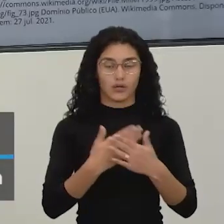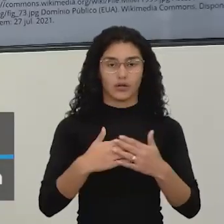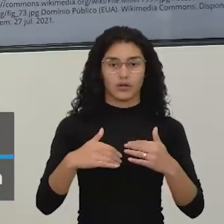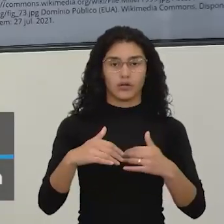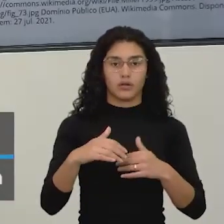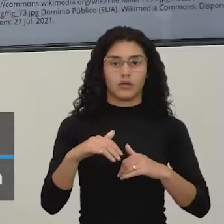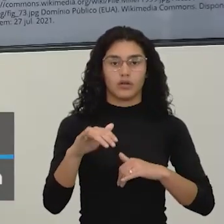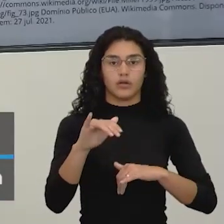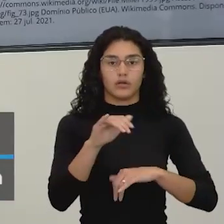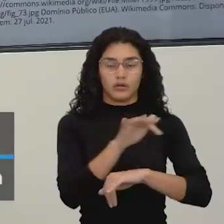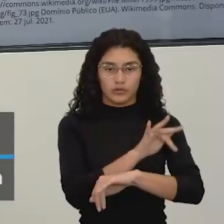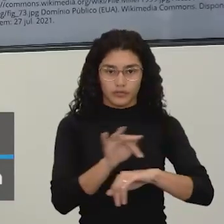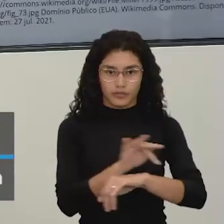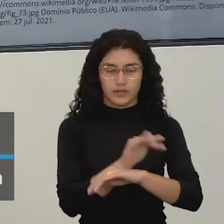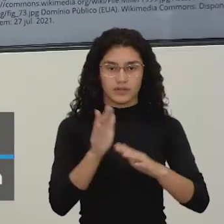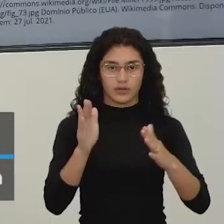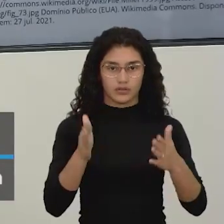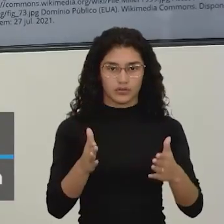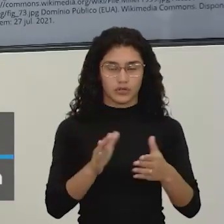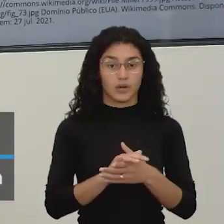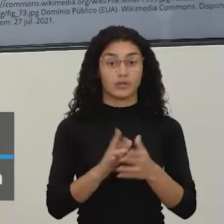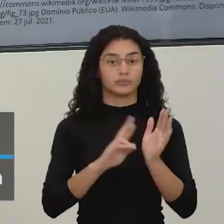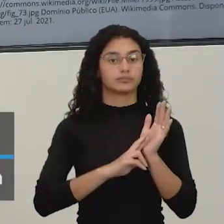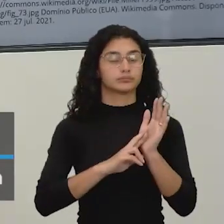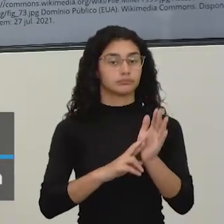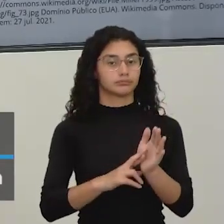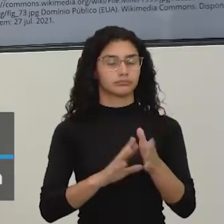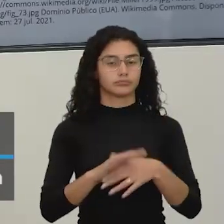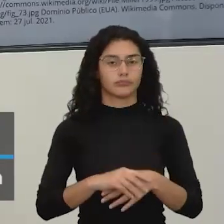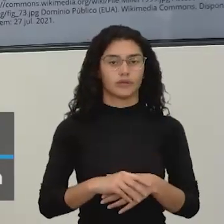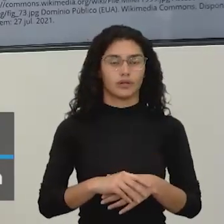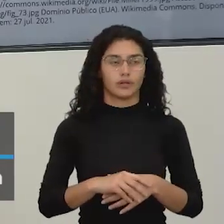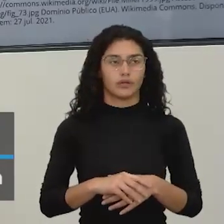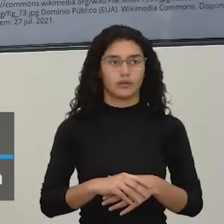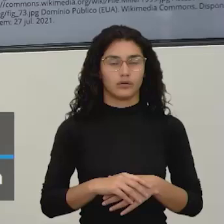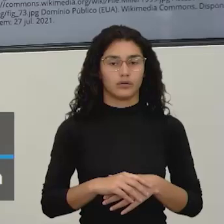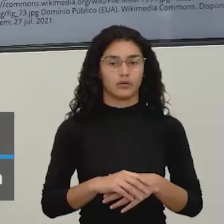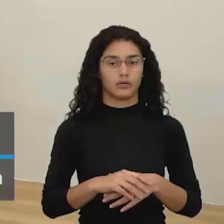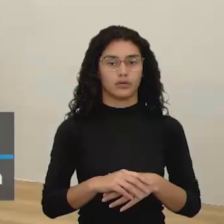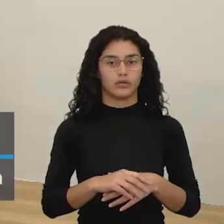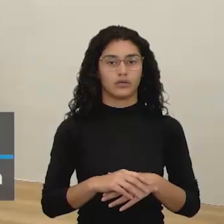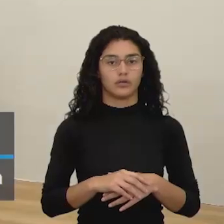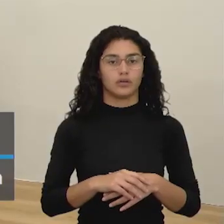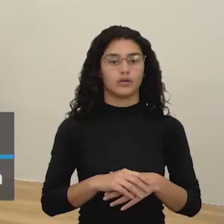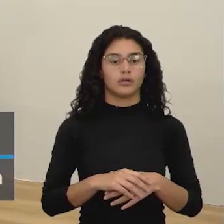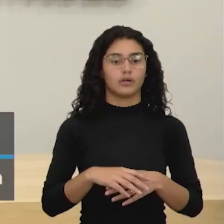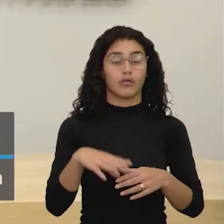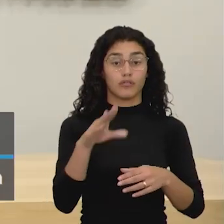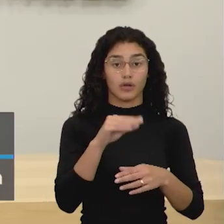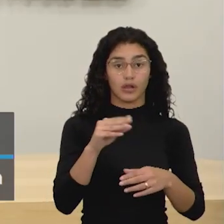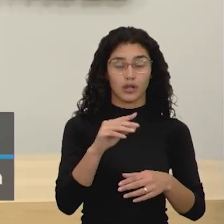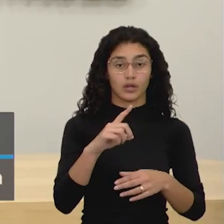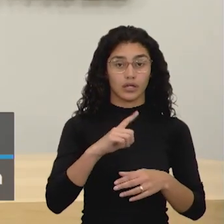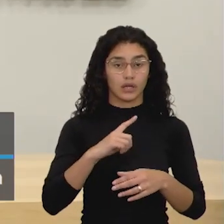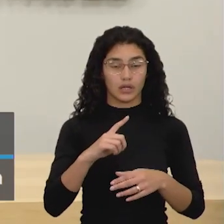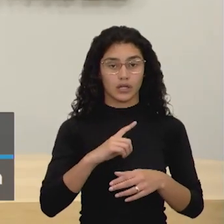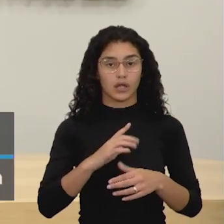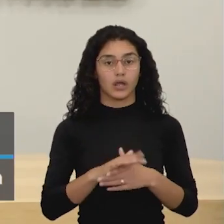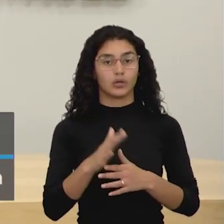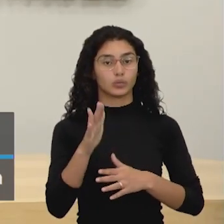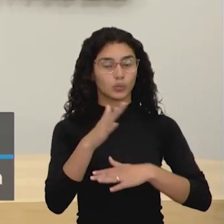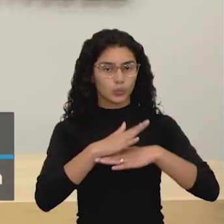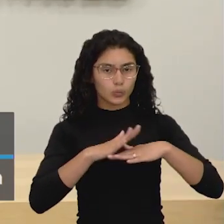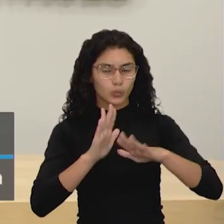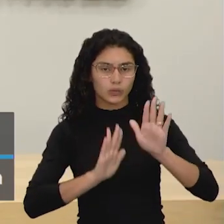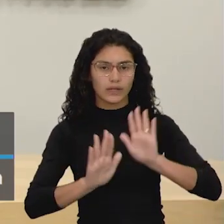chegou a mostrar, a gente chegou a mostrar. Não chegamos a mostrar os experimentos, só comentamos os cientistas que defendiam aquela ideia, né? Pois é.